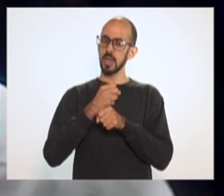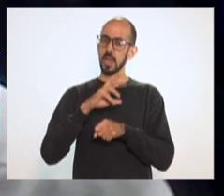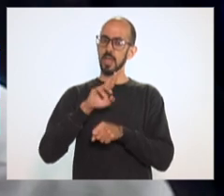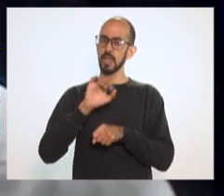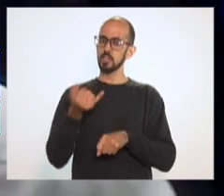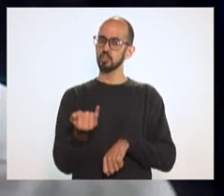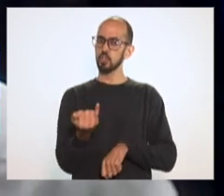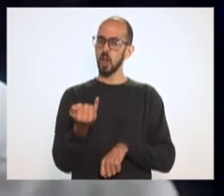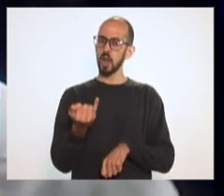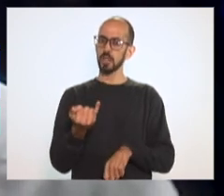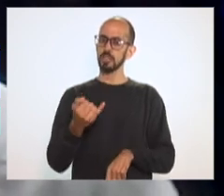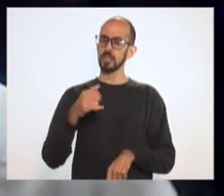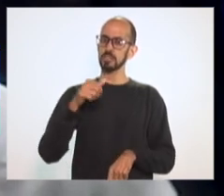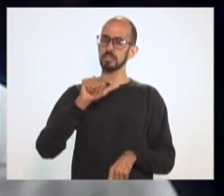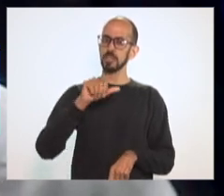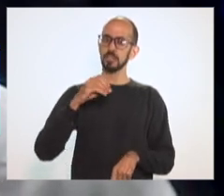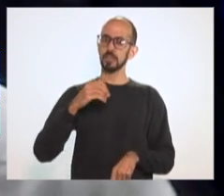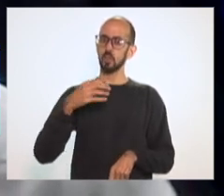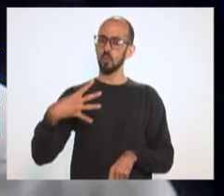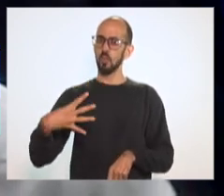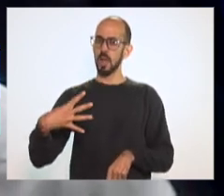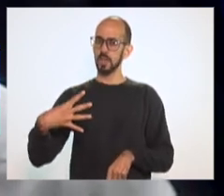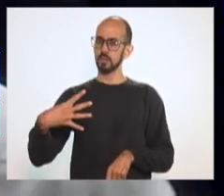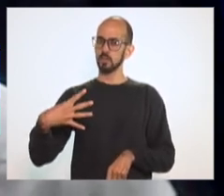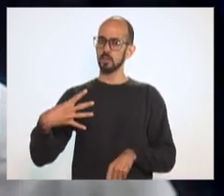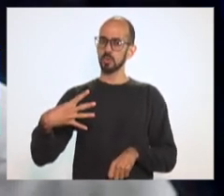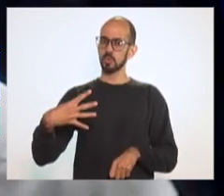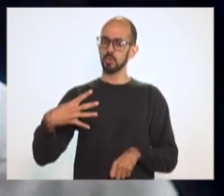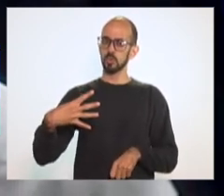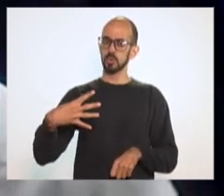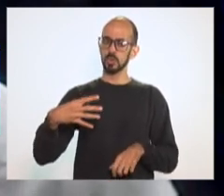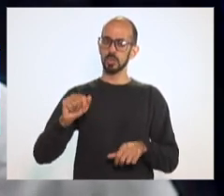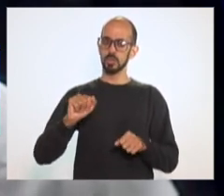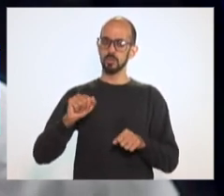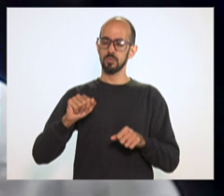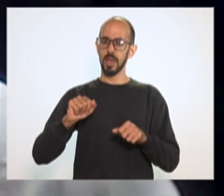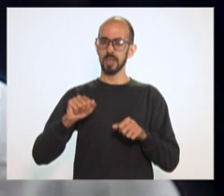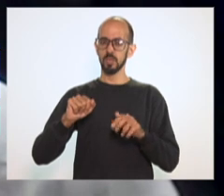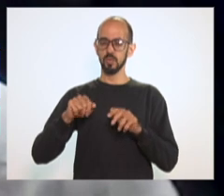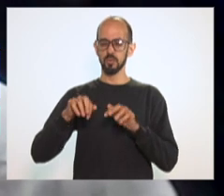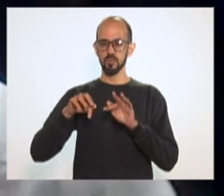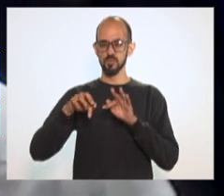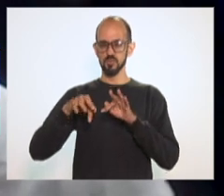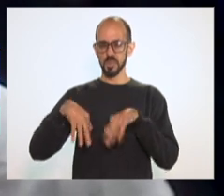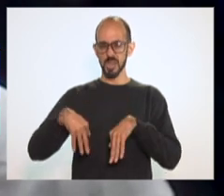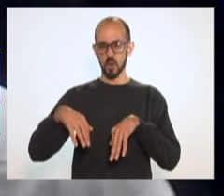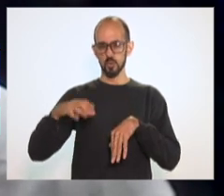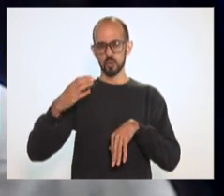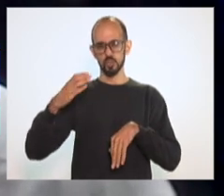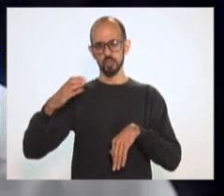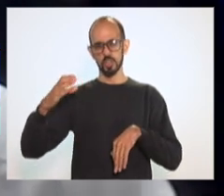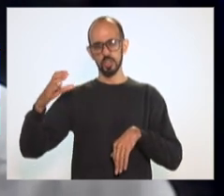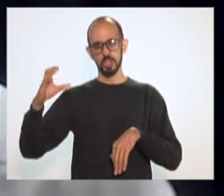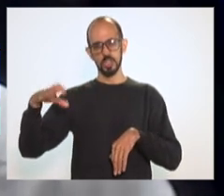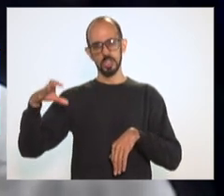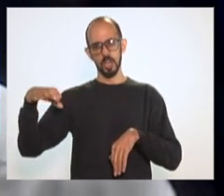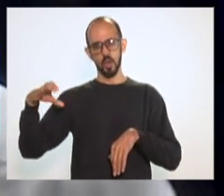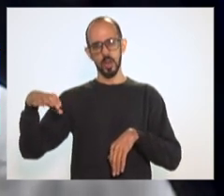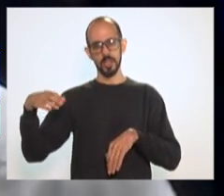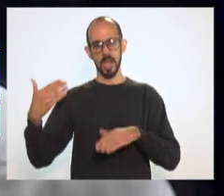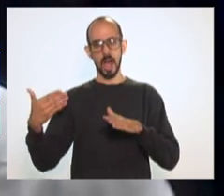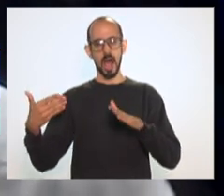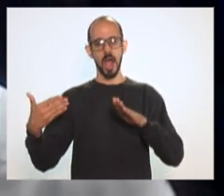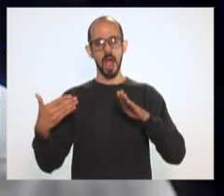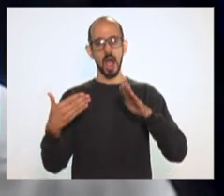104 que sai do final da lamina da São Boaventura em Niterói e vai em direção